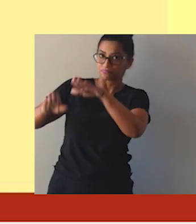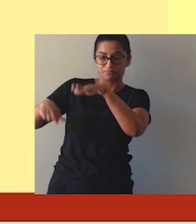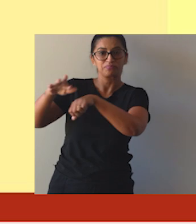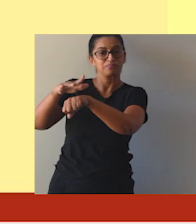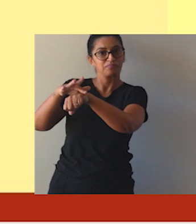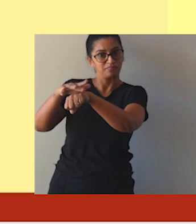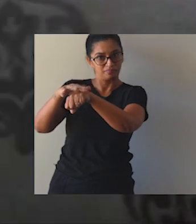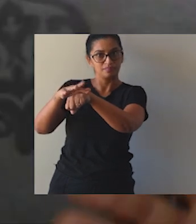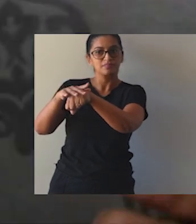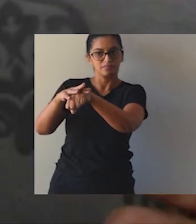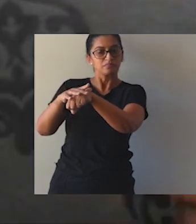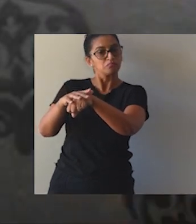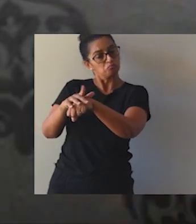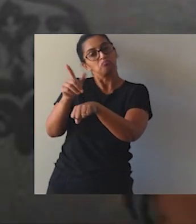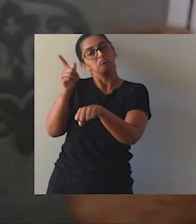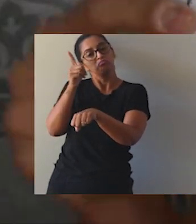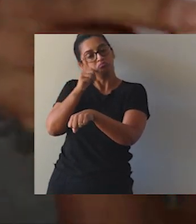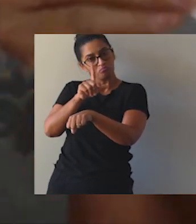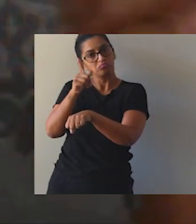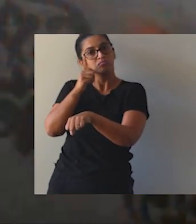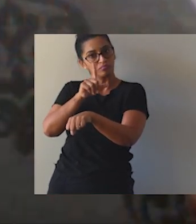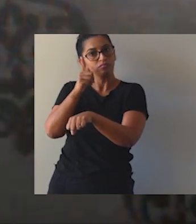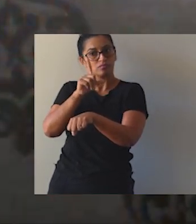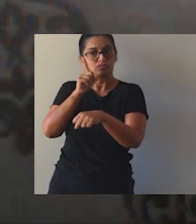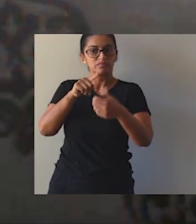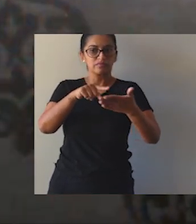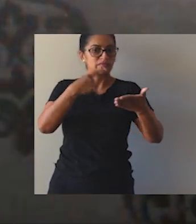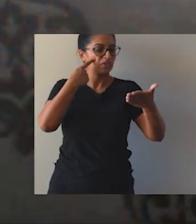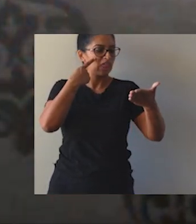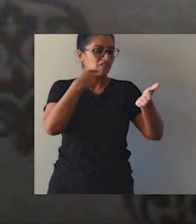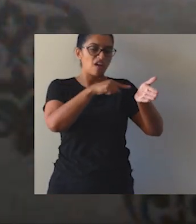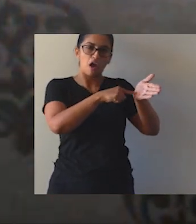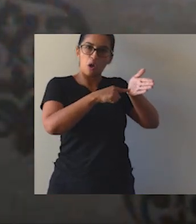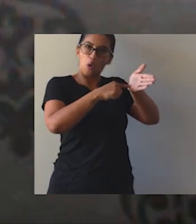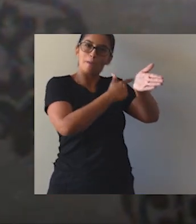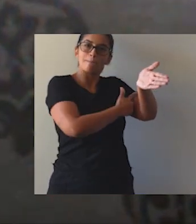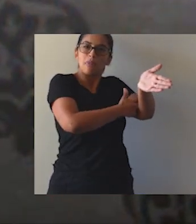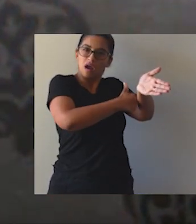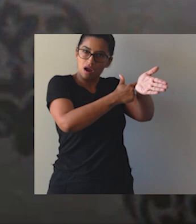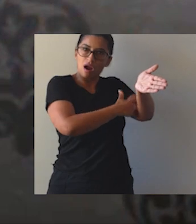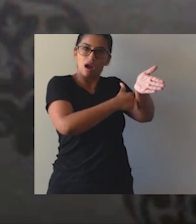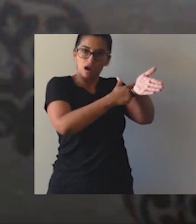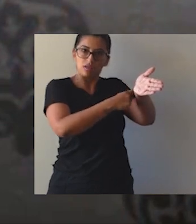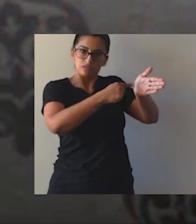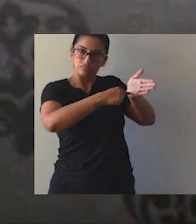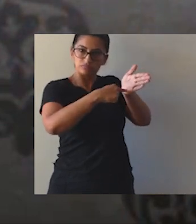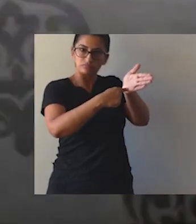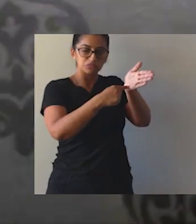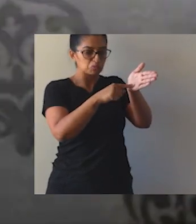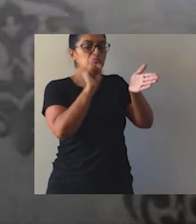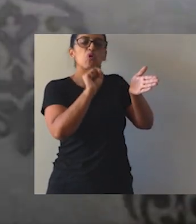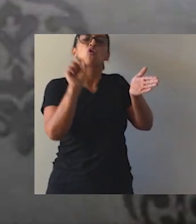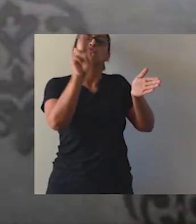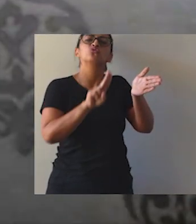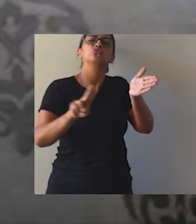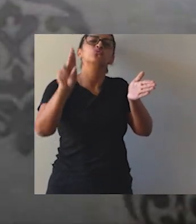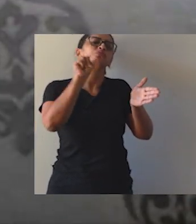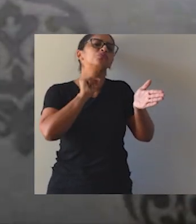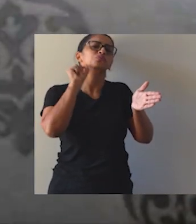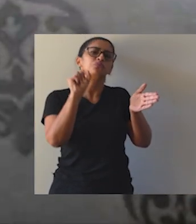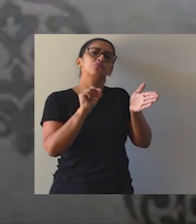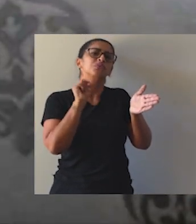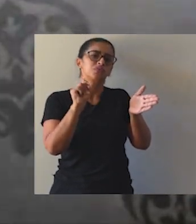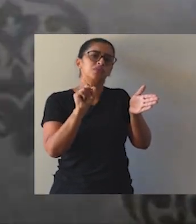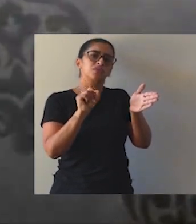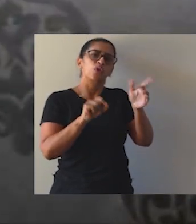numa ficha dessa, de pareamento, né? Nós podemos usar o que aqui? Com material concreto, podemos